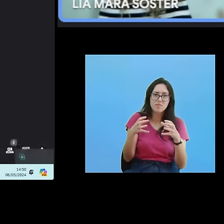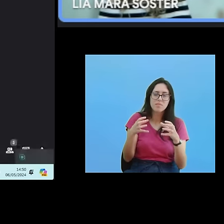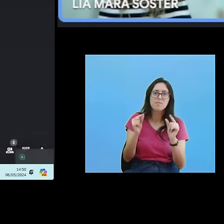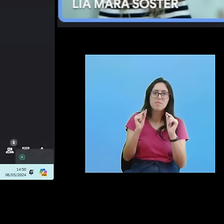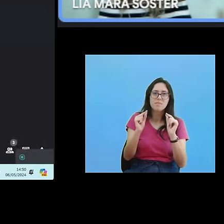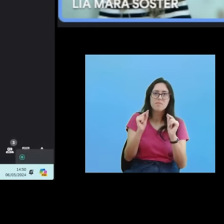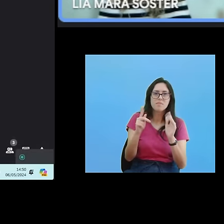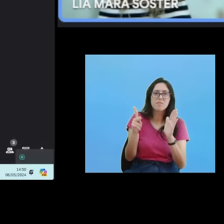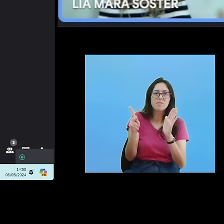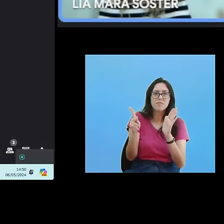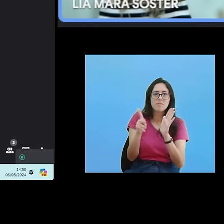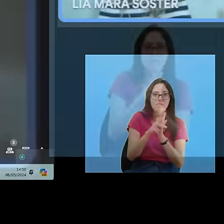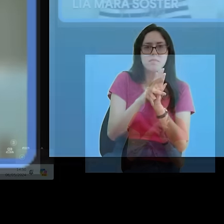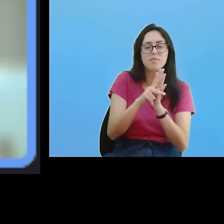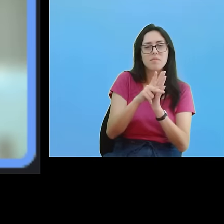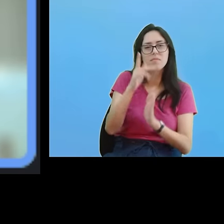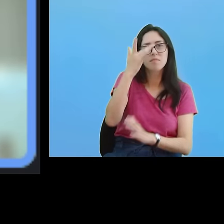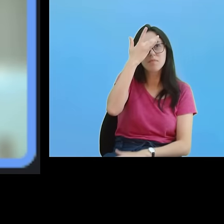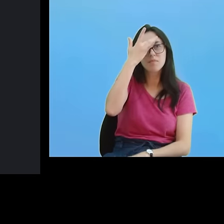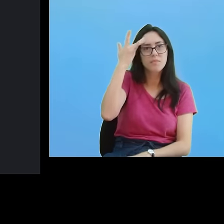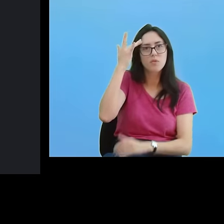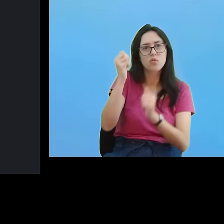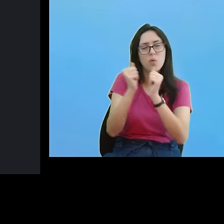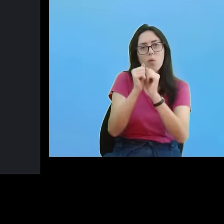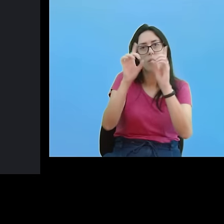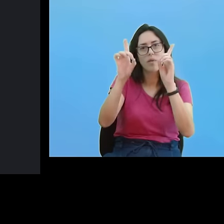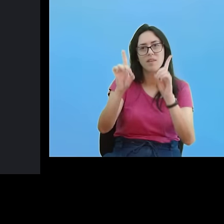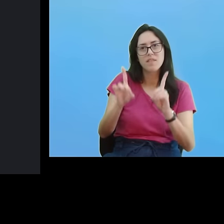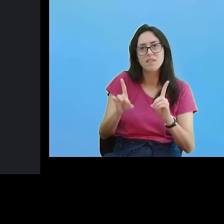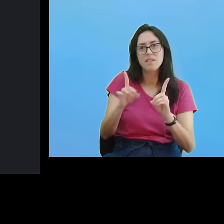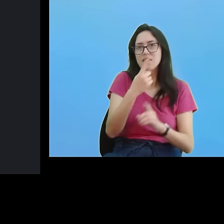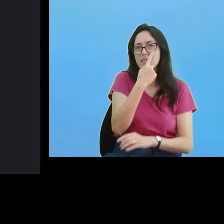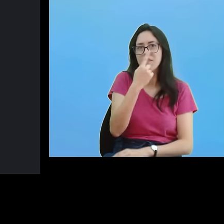às pessoas com deficiência visual.